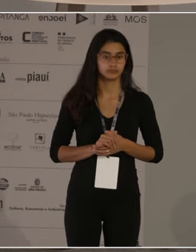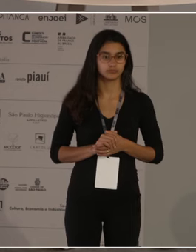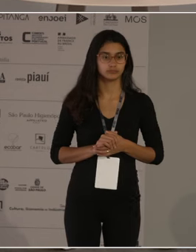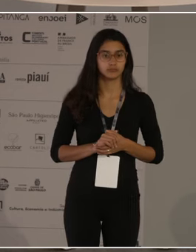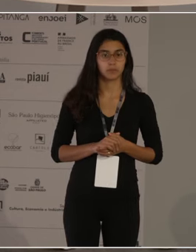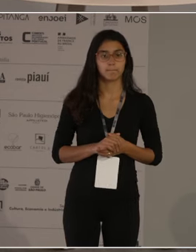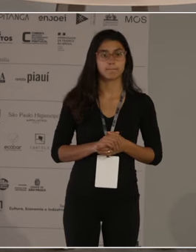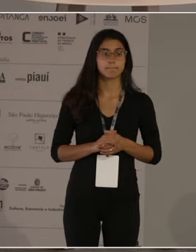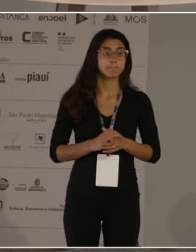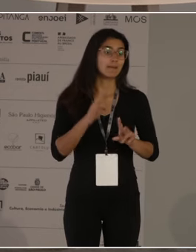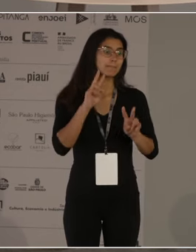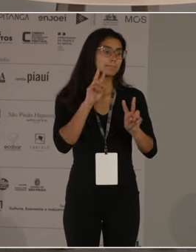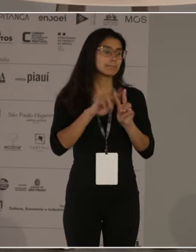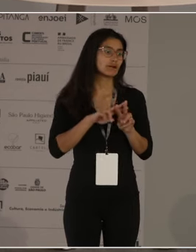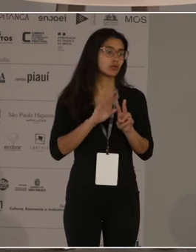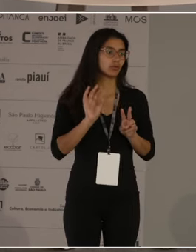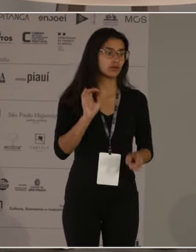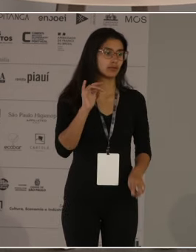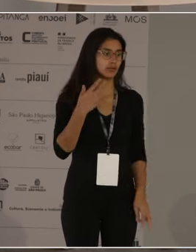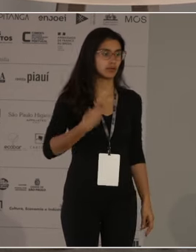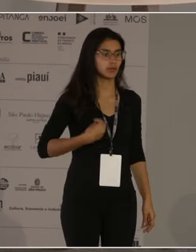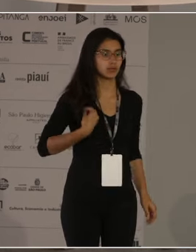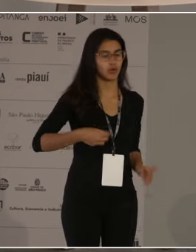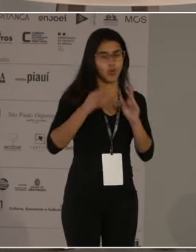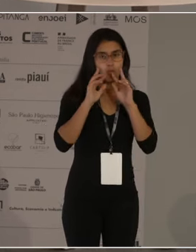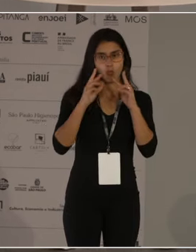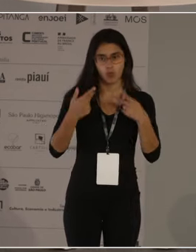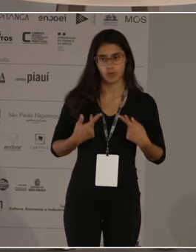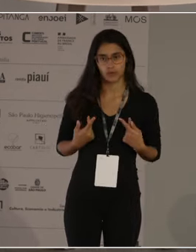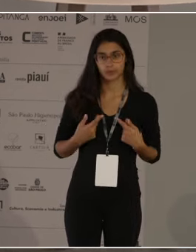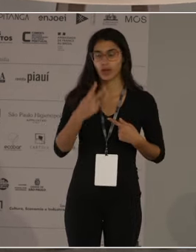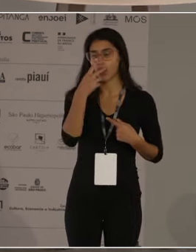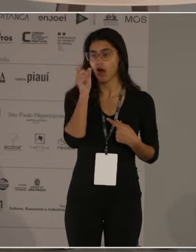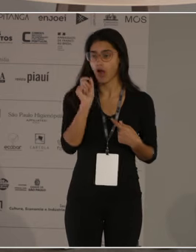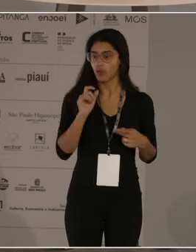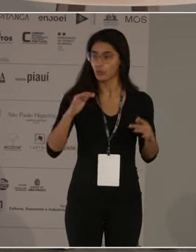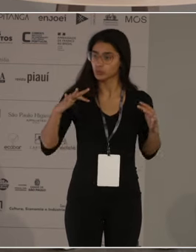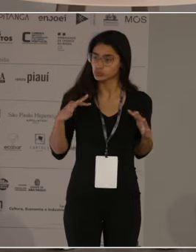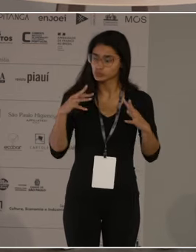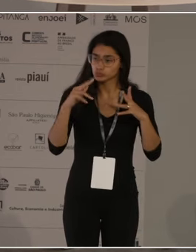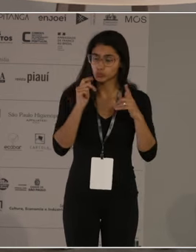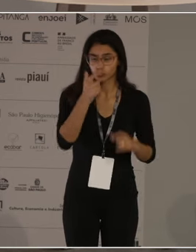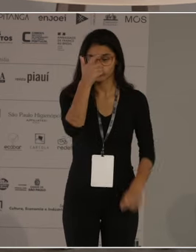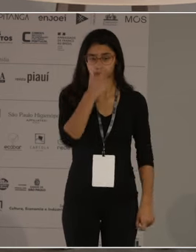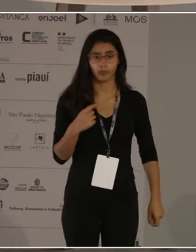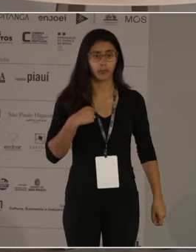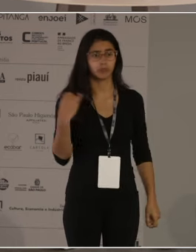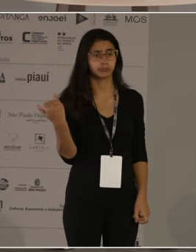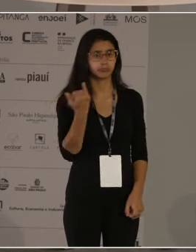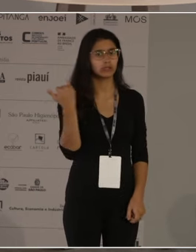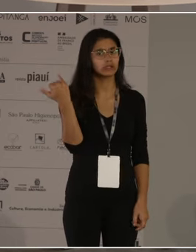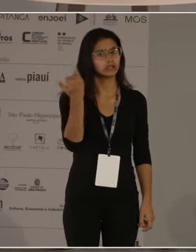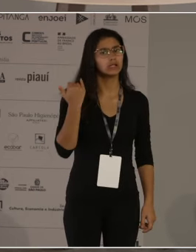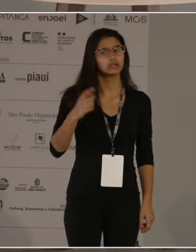mais preso a uma cronologia mais recente da presença humana, né? Eu acho por toda... Eu dou uma importância